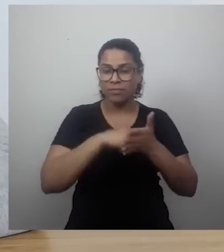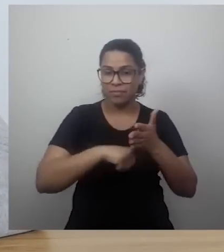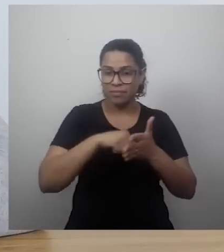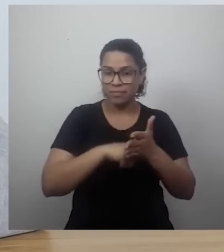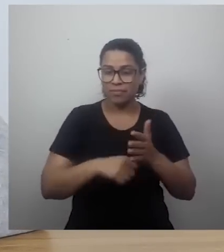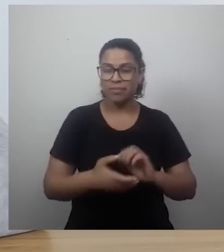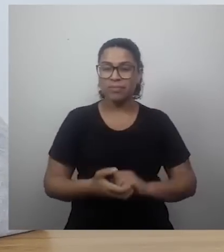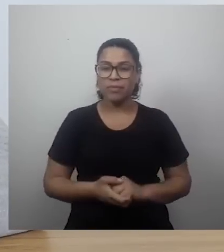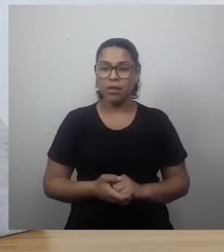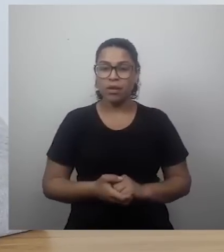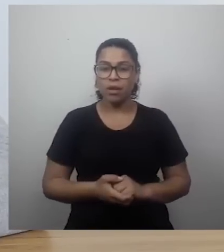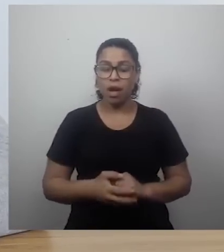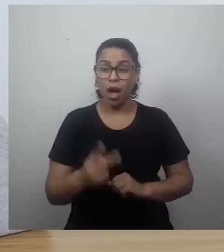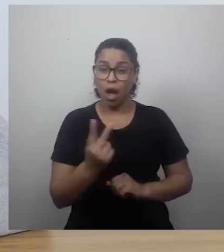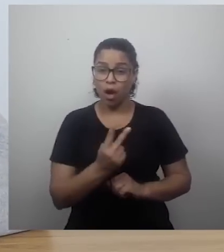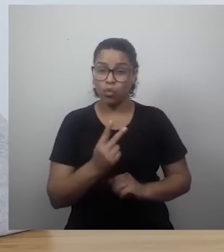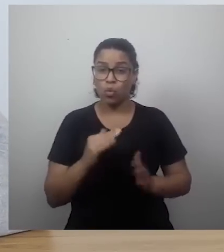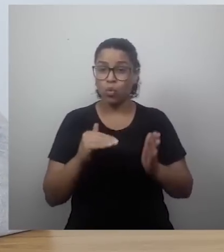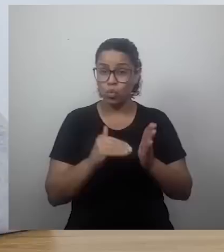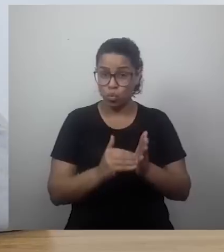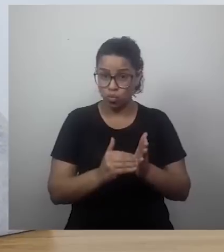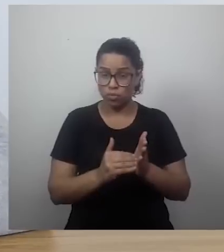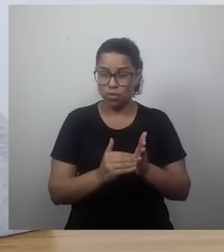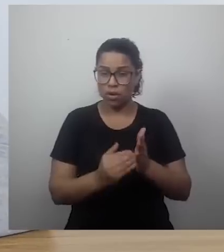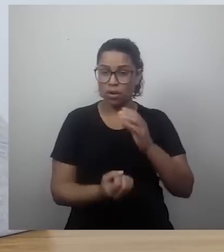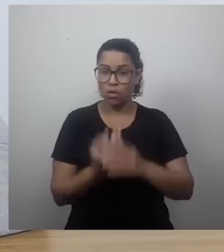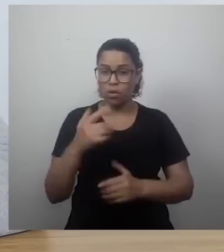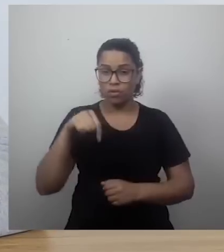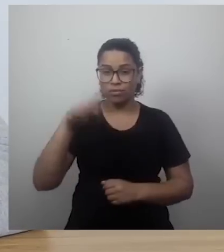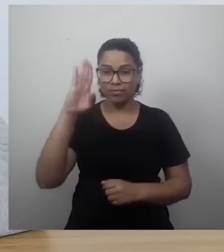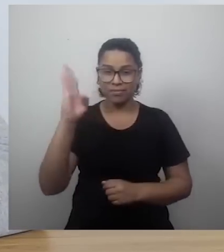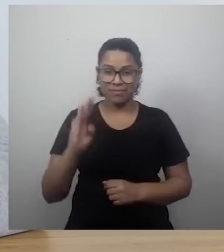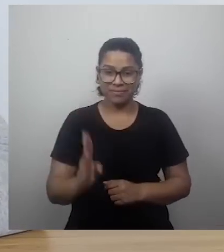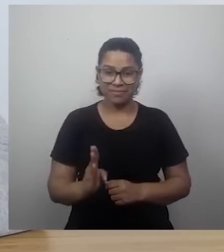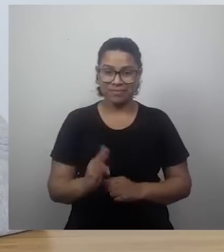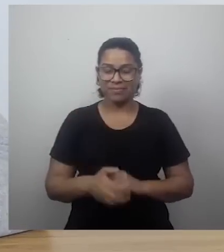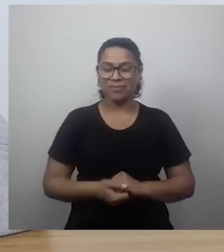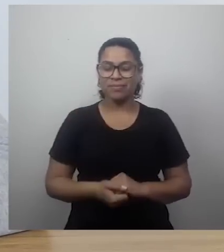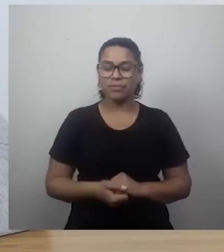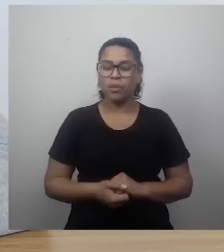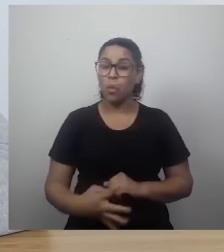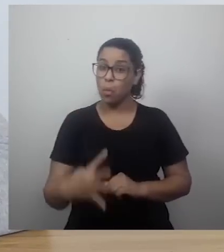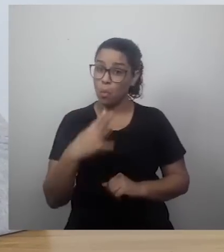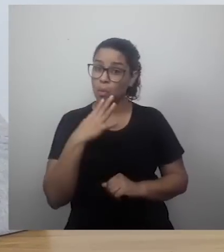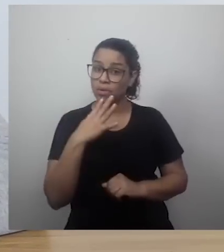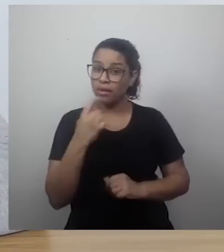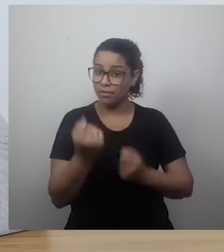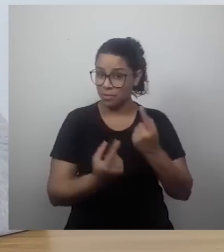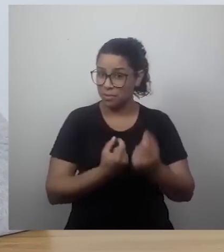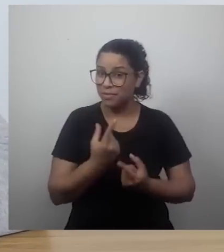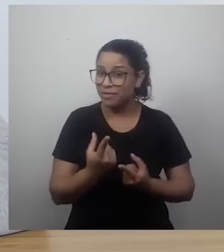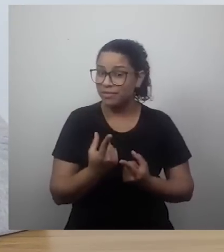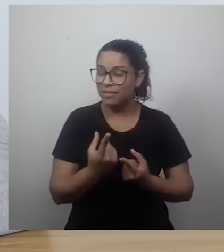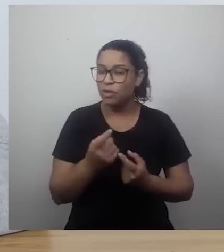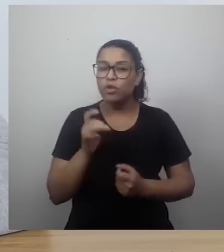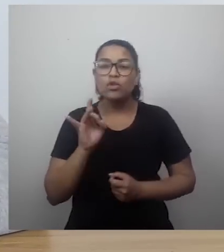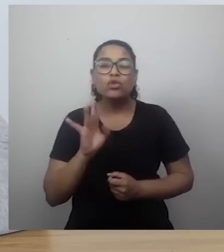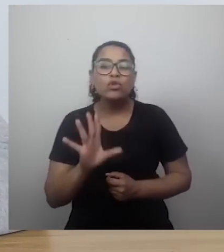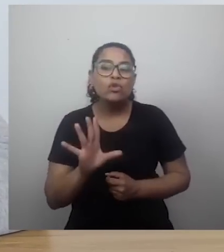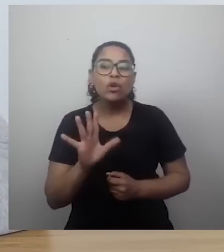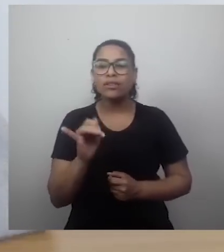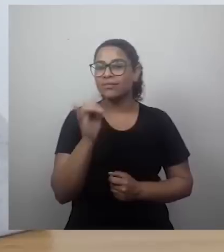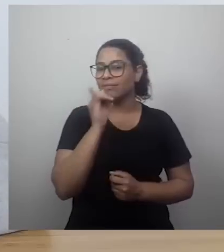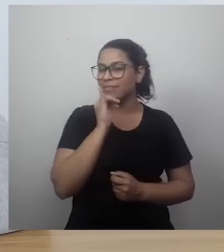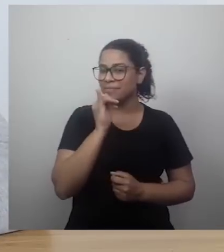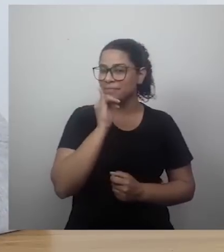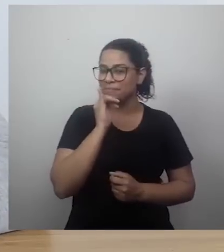marajoara, sendo as duas últimas lutas de origem brasileira. Vocês conhecem alguma delas? Essas são somente